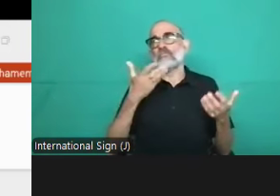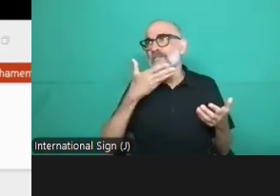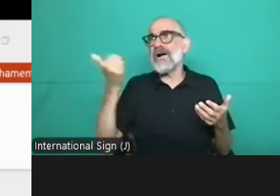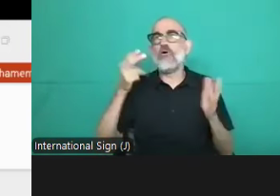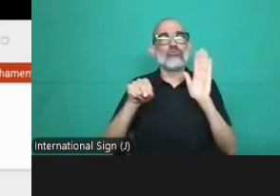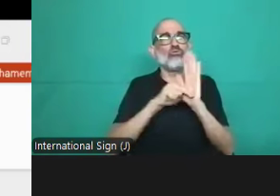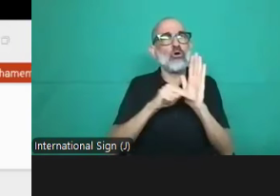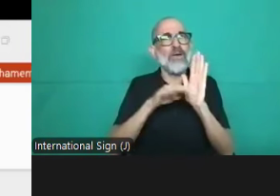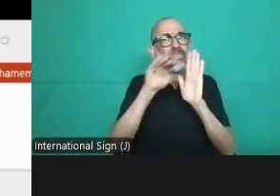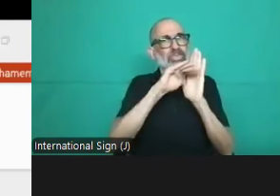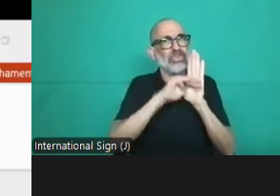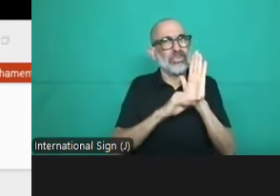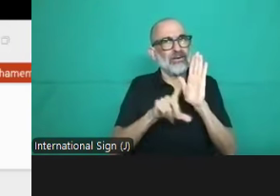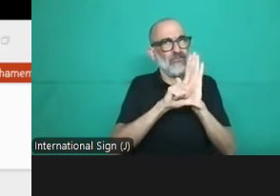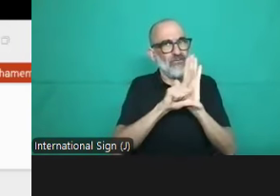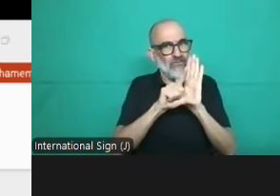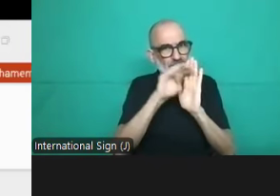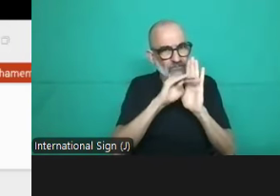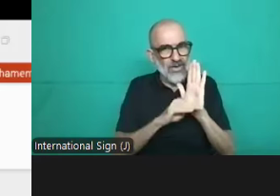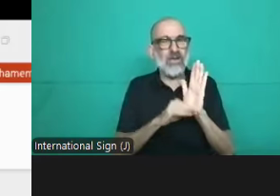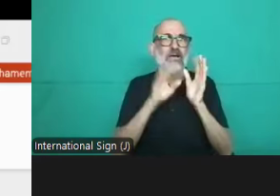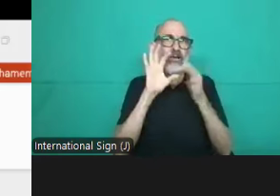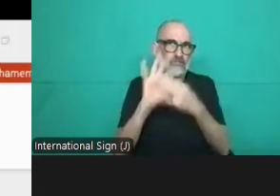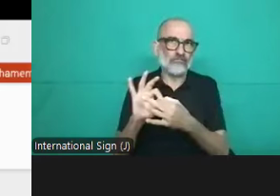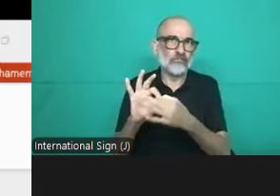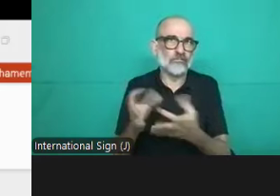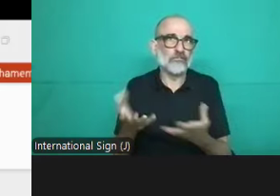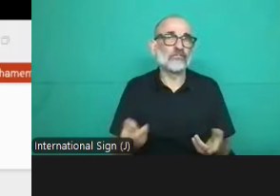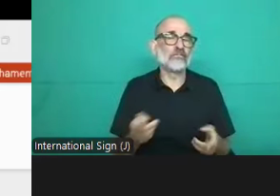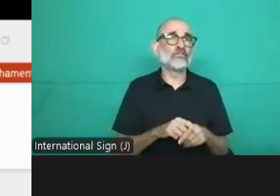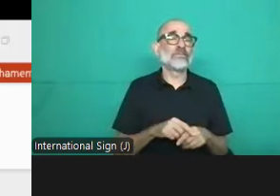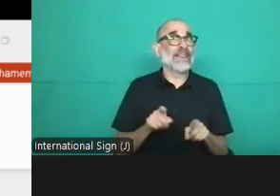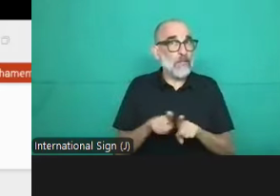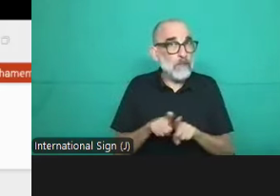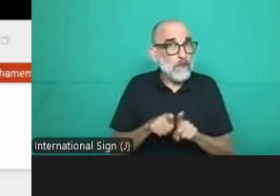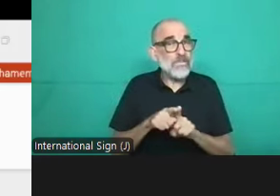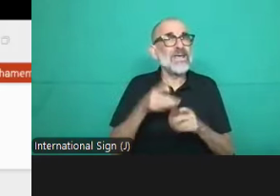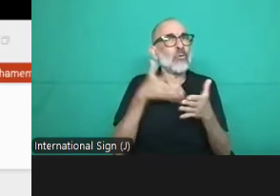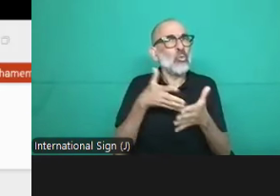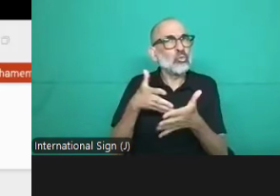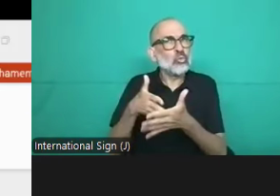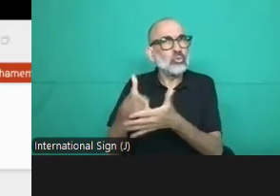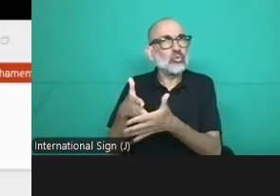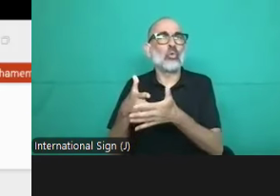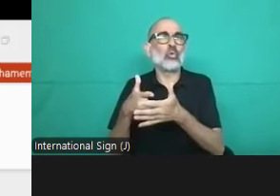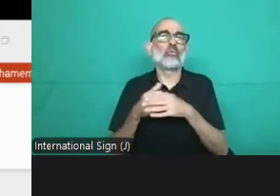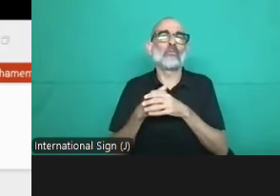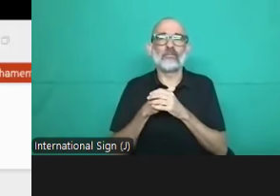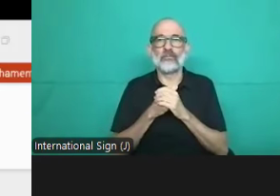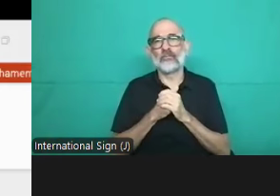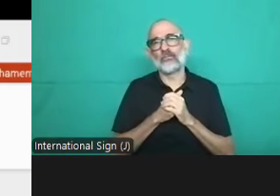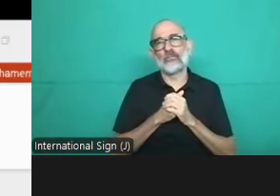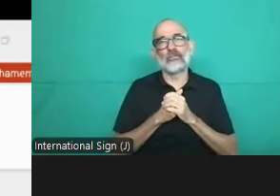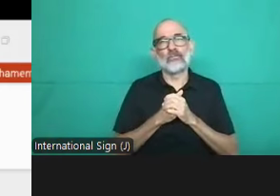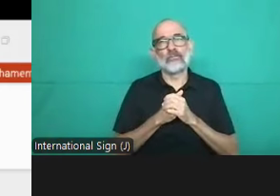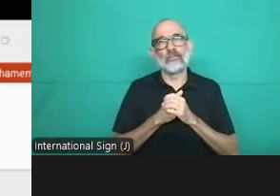o controle. Since the topic is the safe O primeiro diagnosis, tema é o diagnóstico